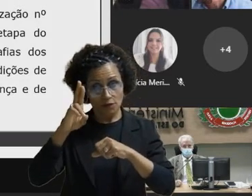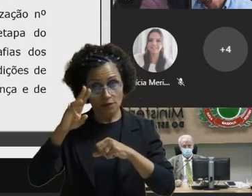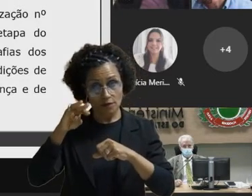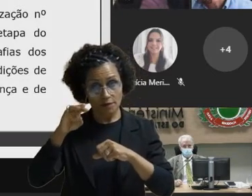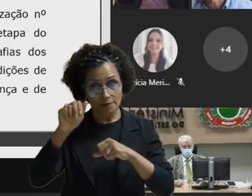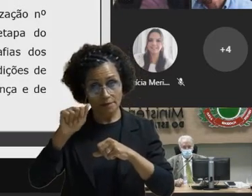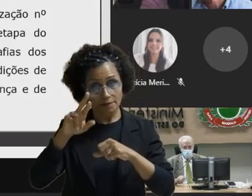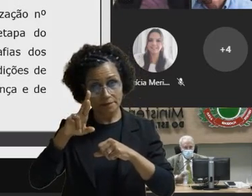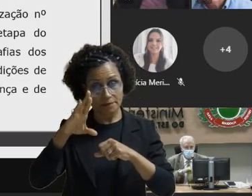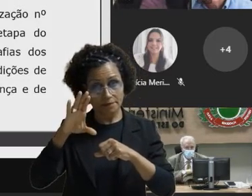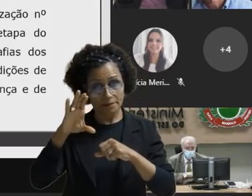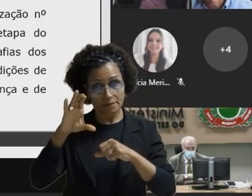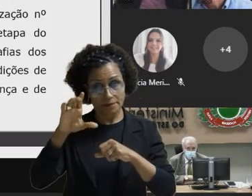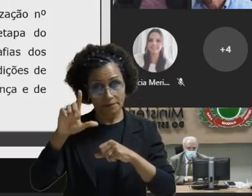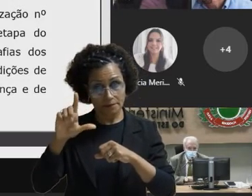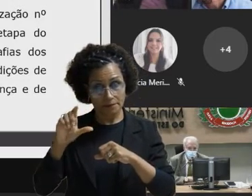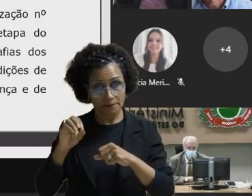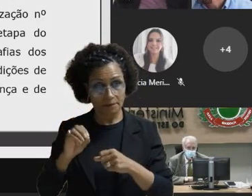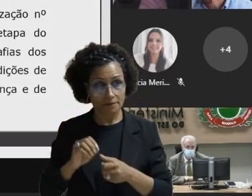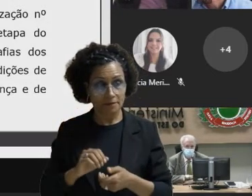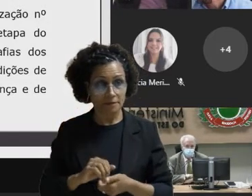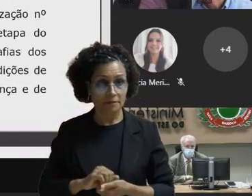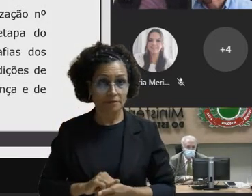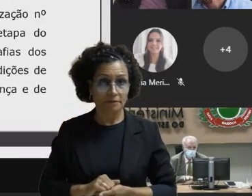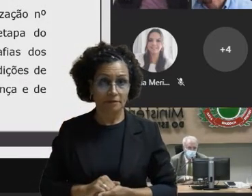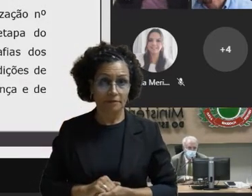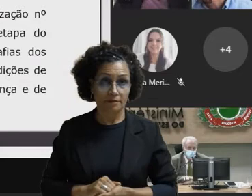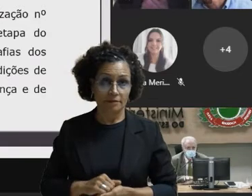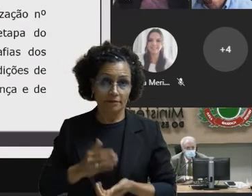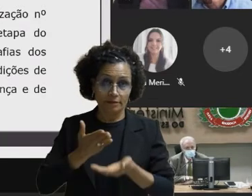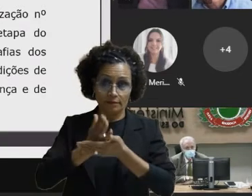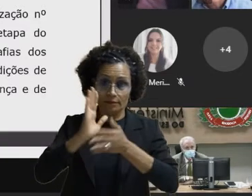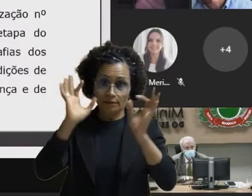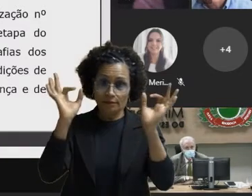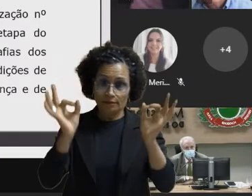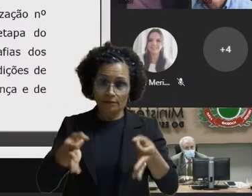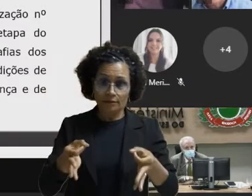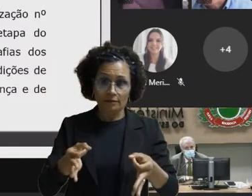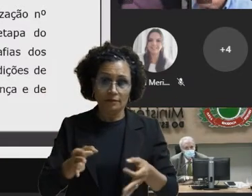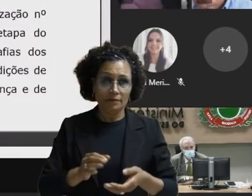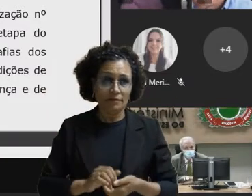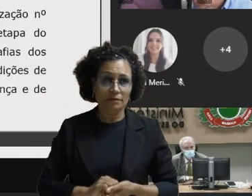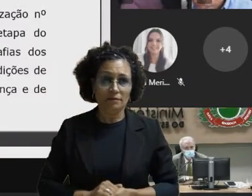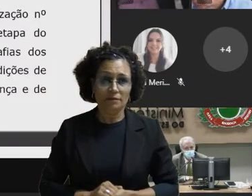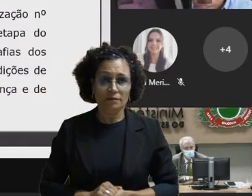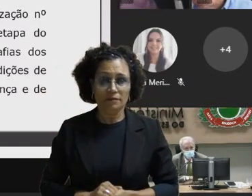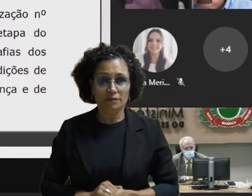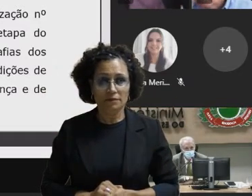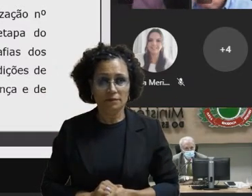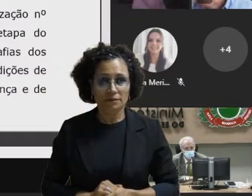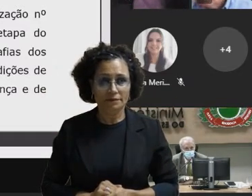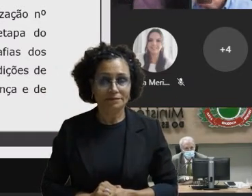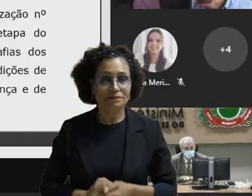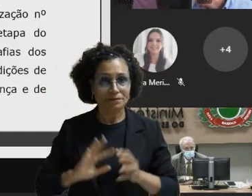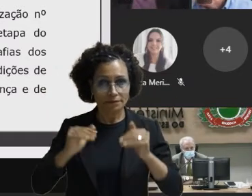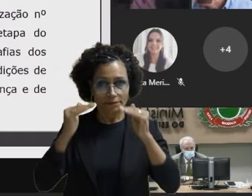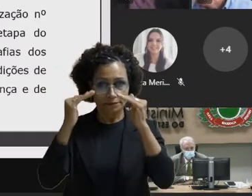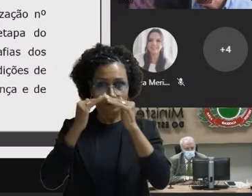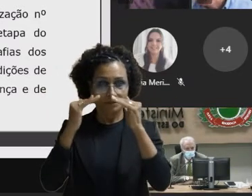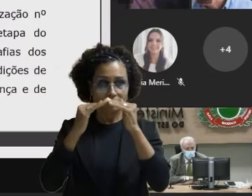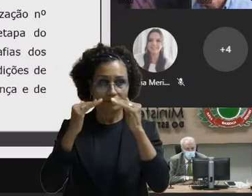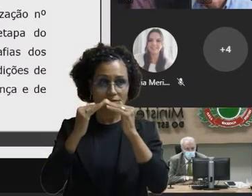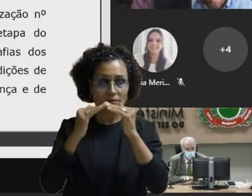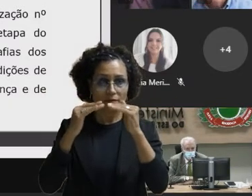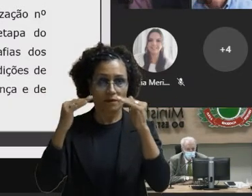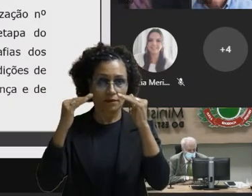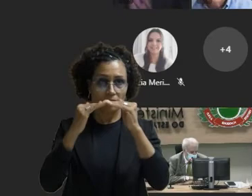Sim. E os demais também pela homologação, doutor Marcelo, né? Os demais pela homologação. Todos de acordo? De